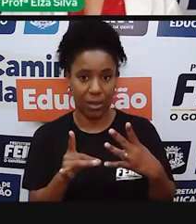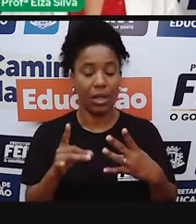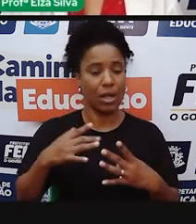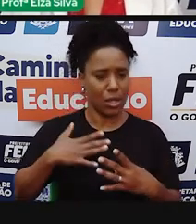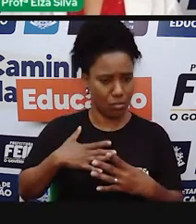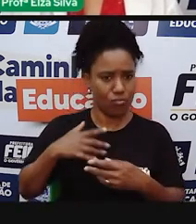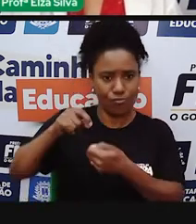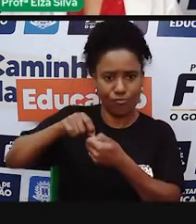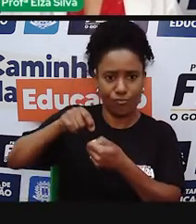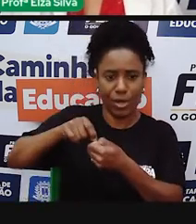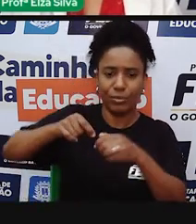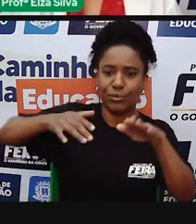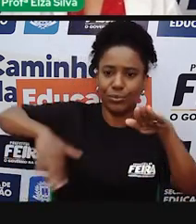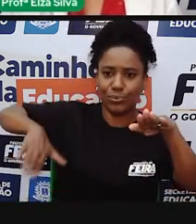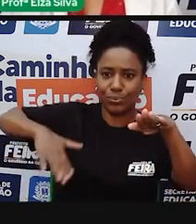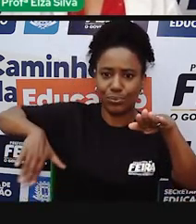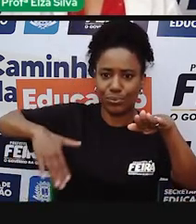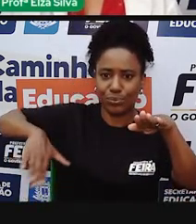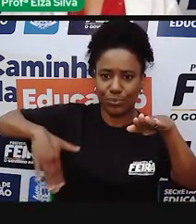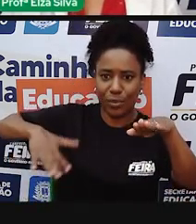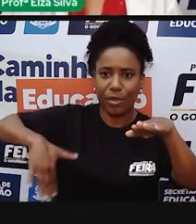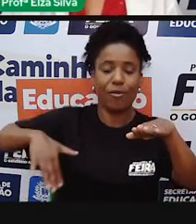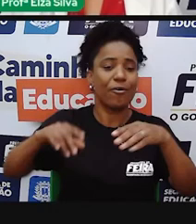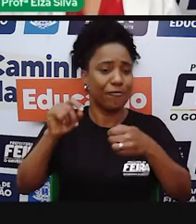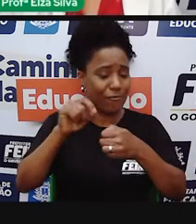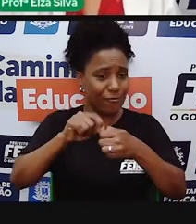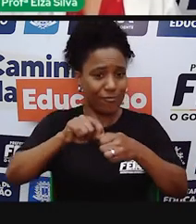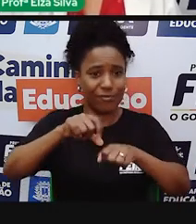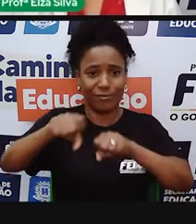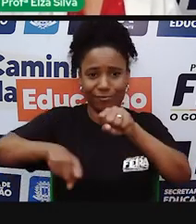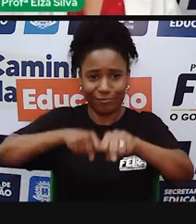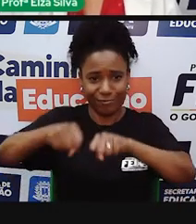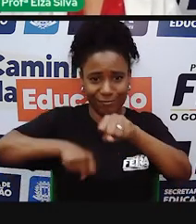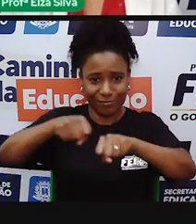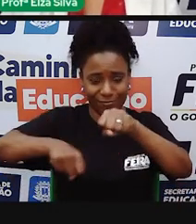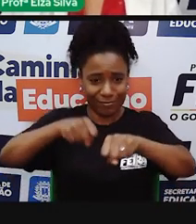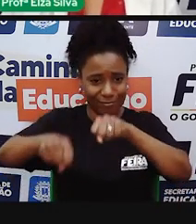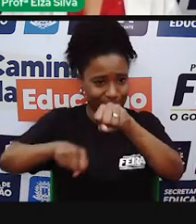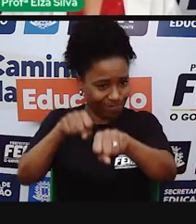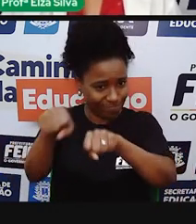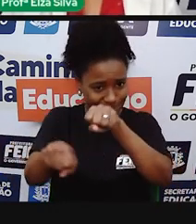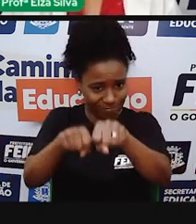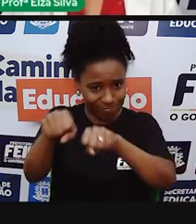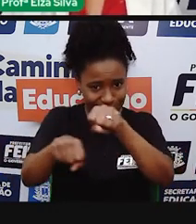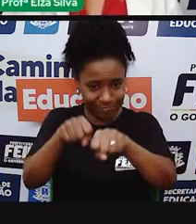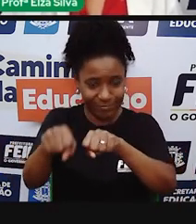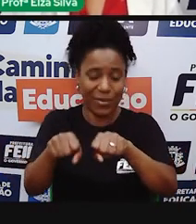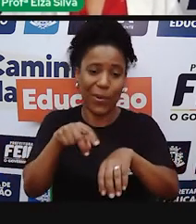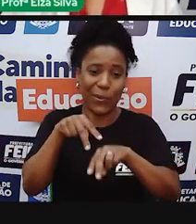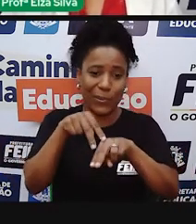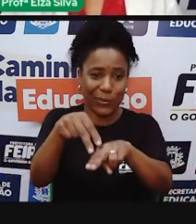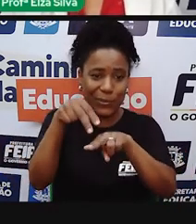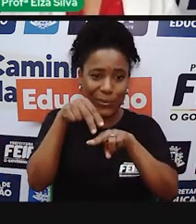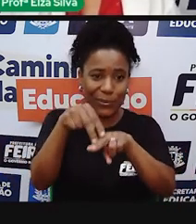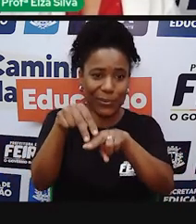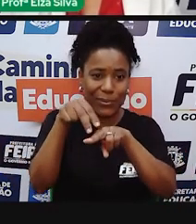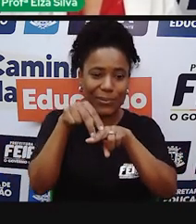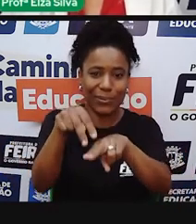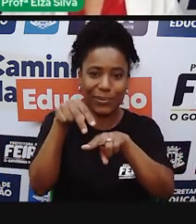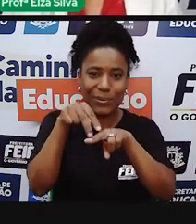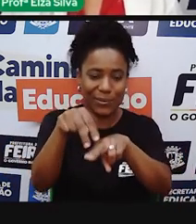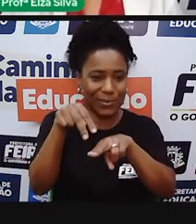natação. I go skateboard. Eu ando de skate. I go